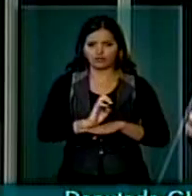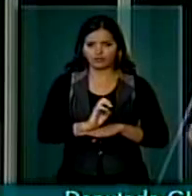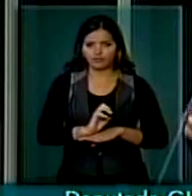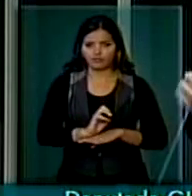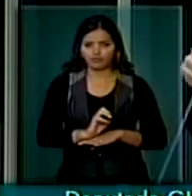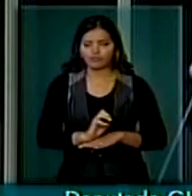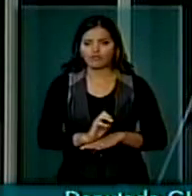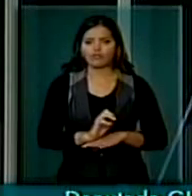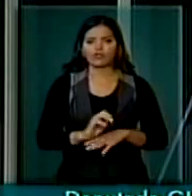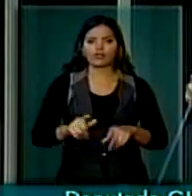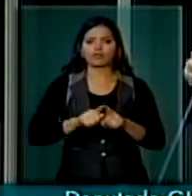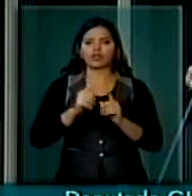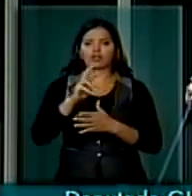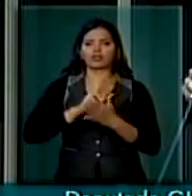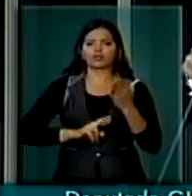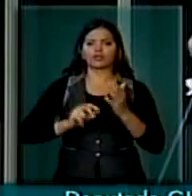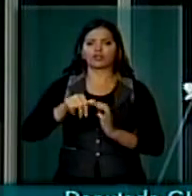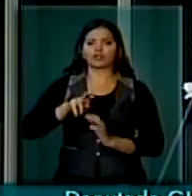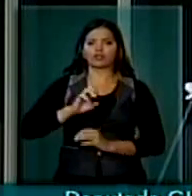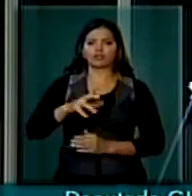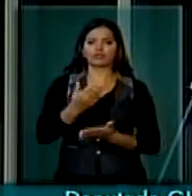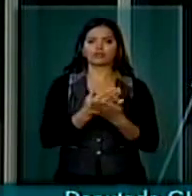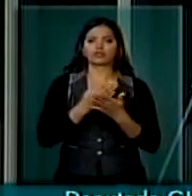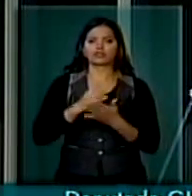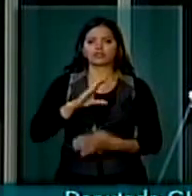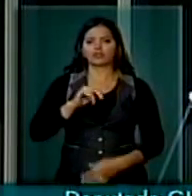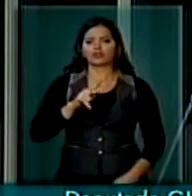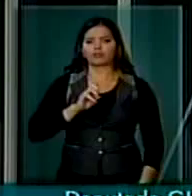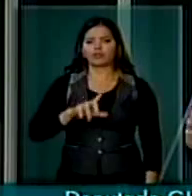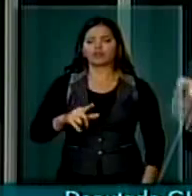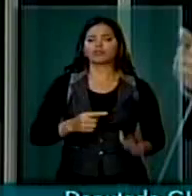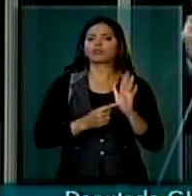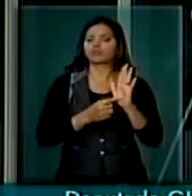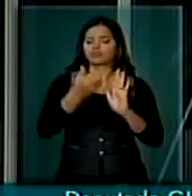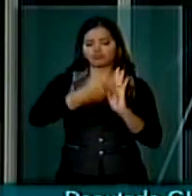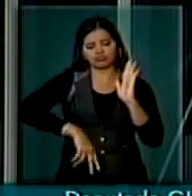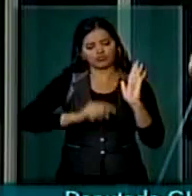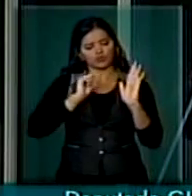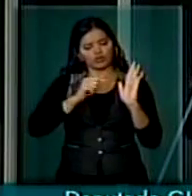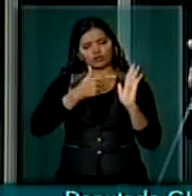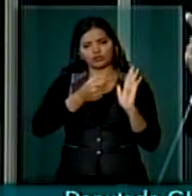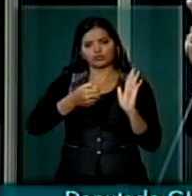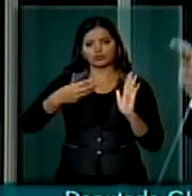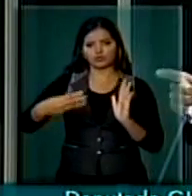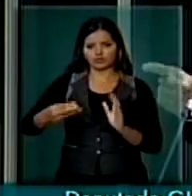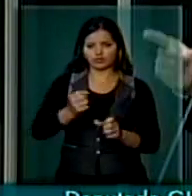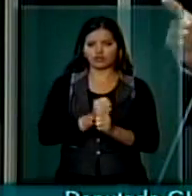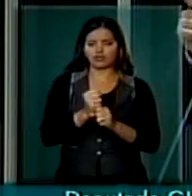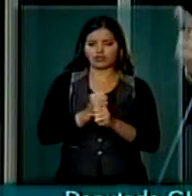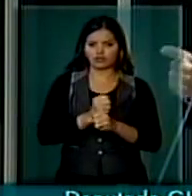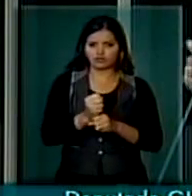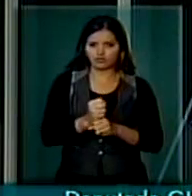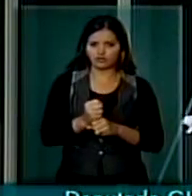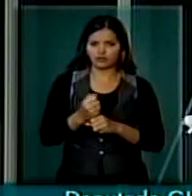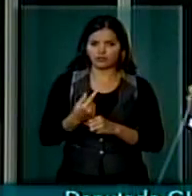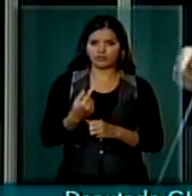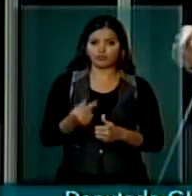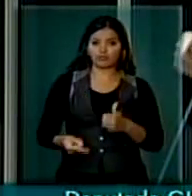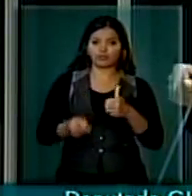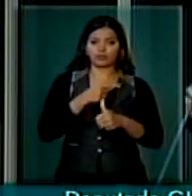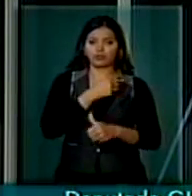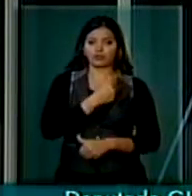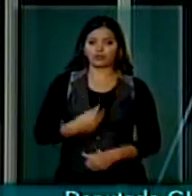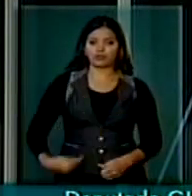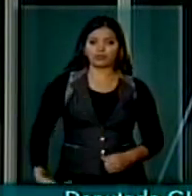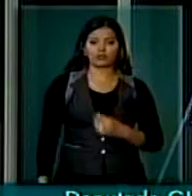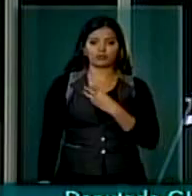da ANEEL já consta um estudo do CEPEL apontando que em 2003, portanto, no primeiro governo em